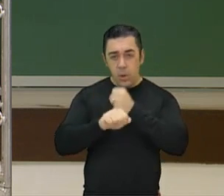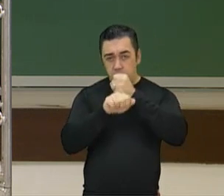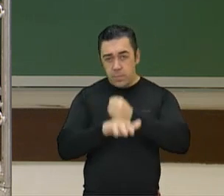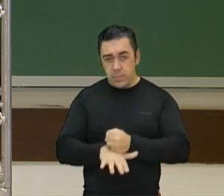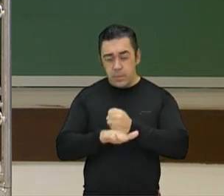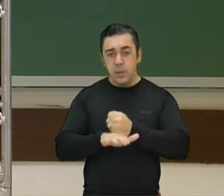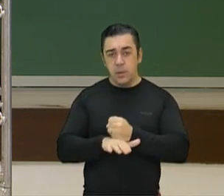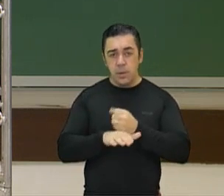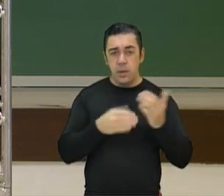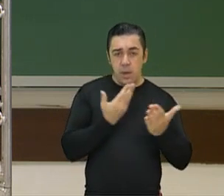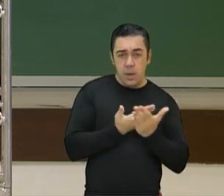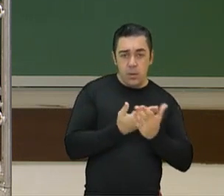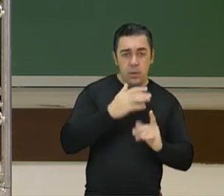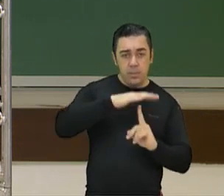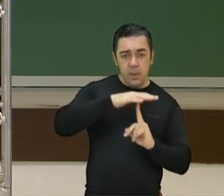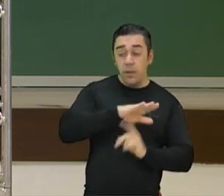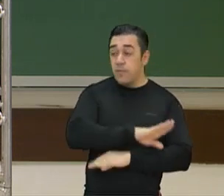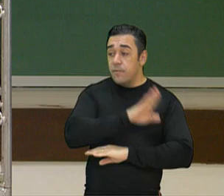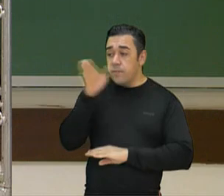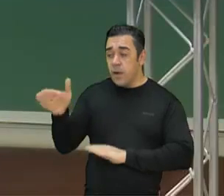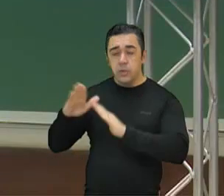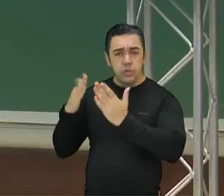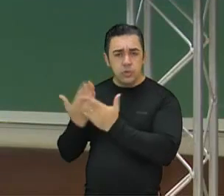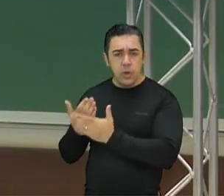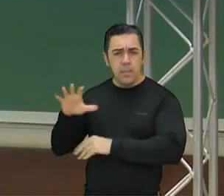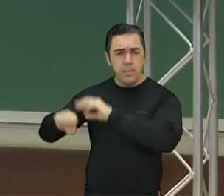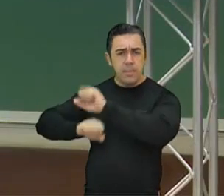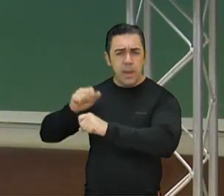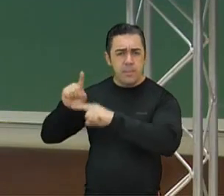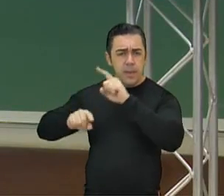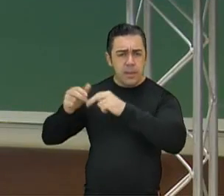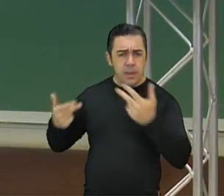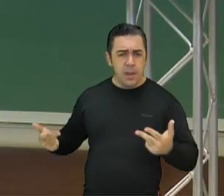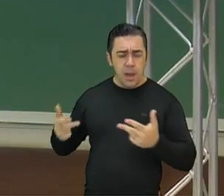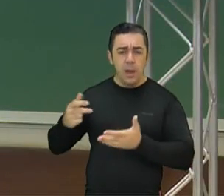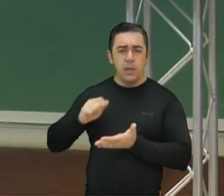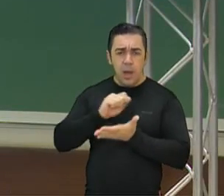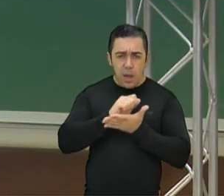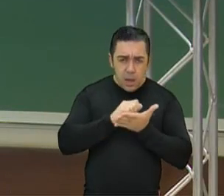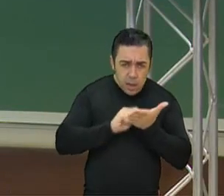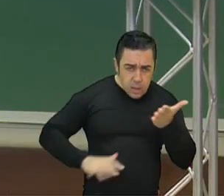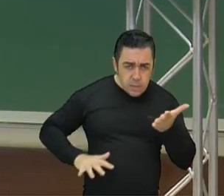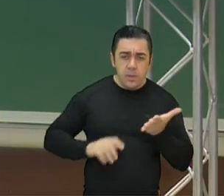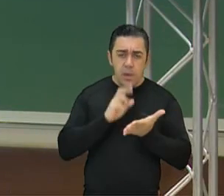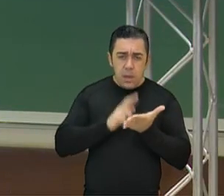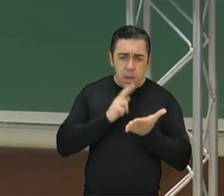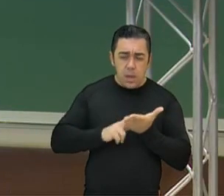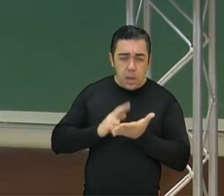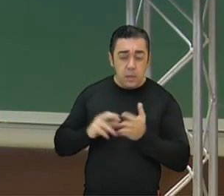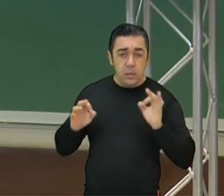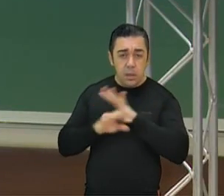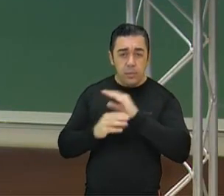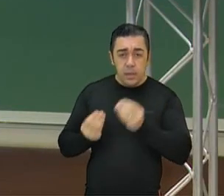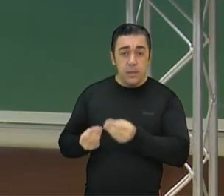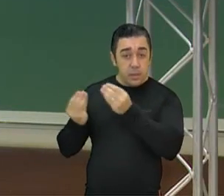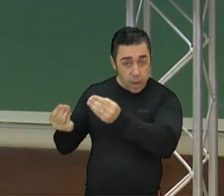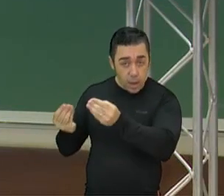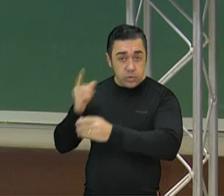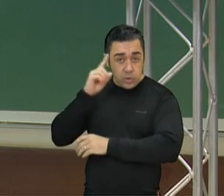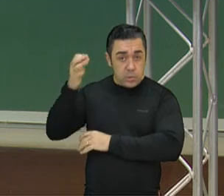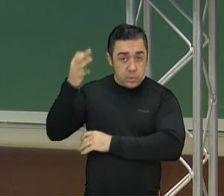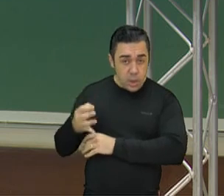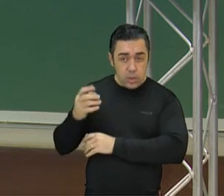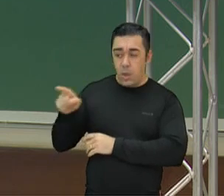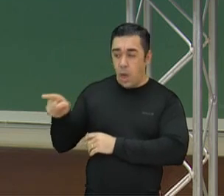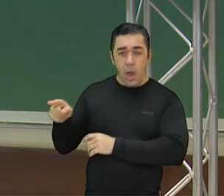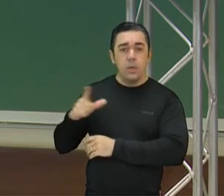aplicativo app, vá lá no colégio, retire o material, faça a sua atividade e entregue depois lá para contar a sua presença,